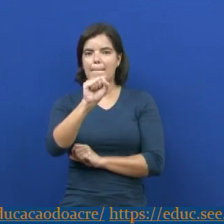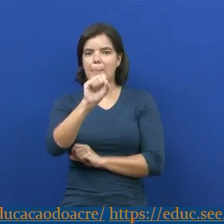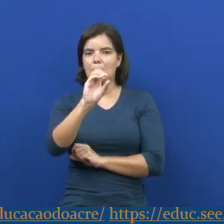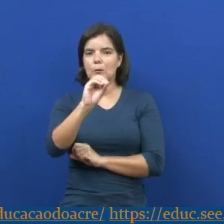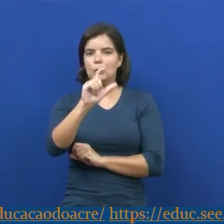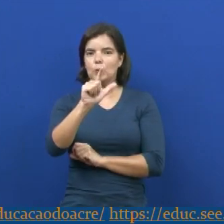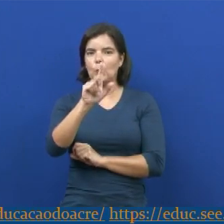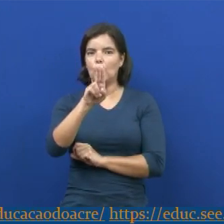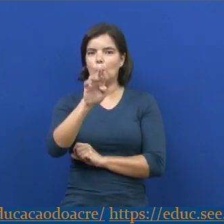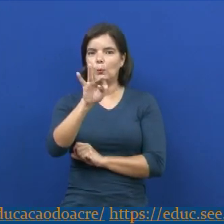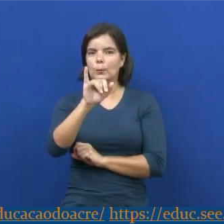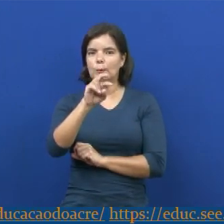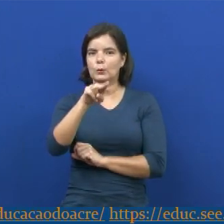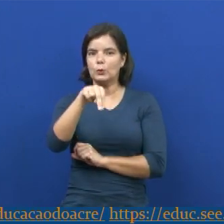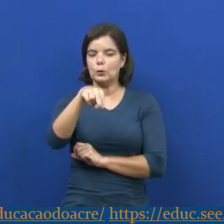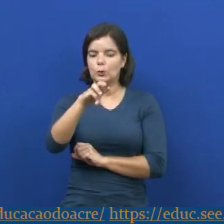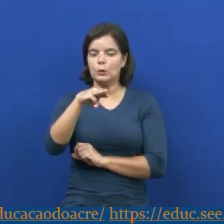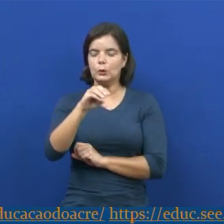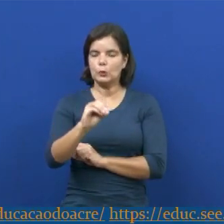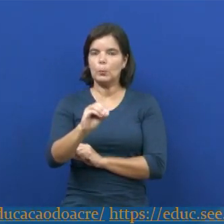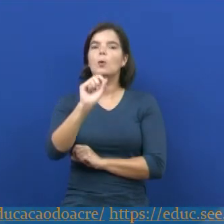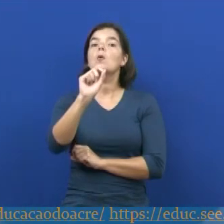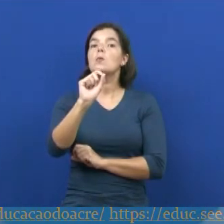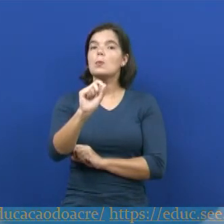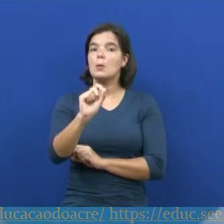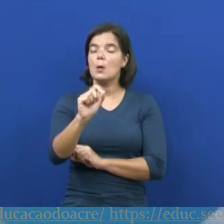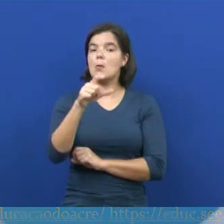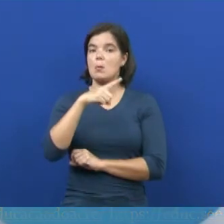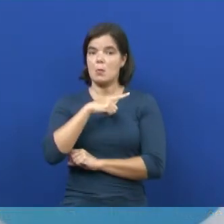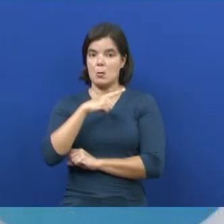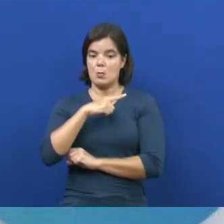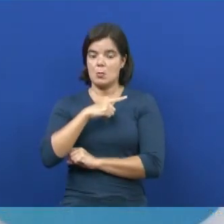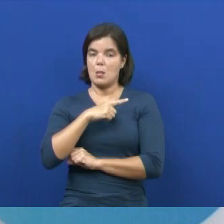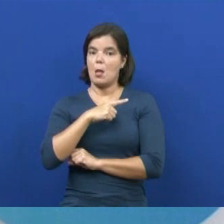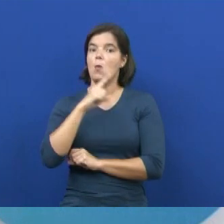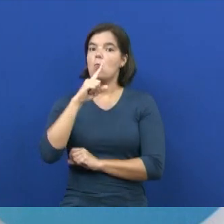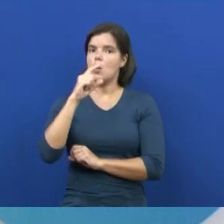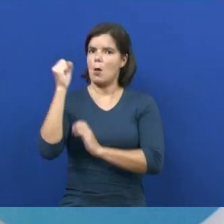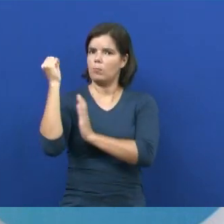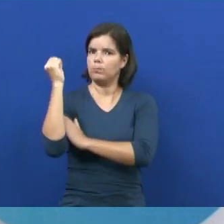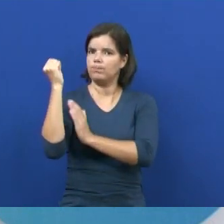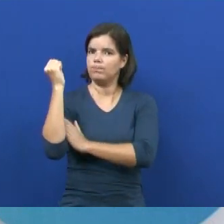absolutismo? Olha só, o absolutismo é quando você tem o poder